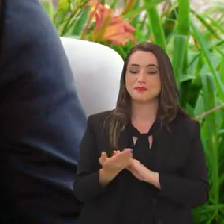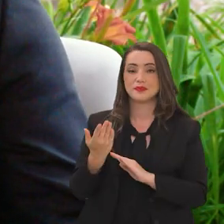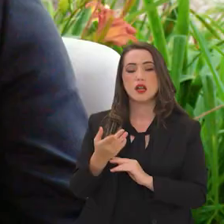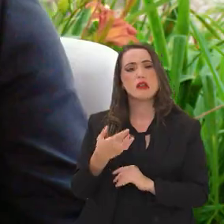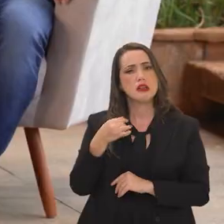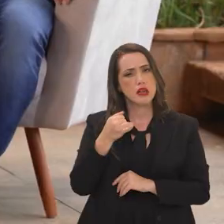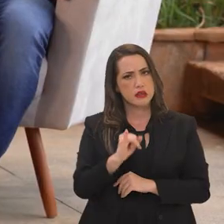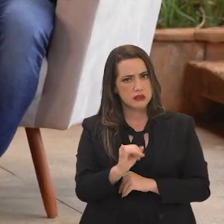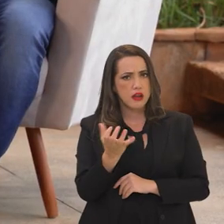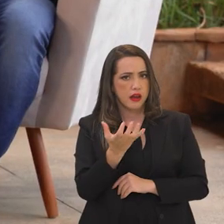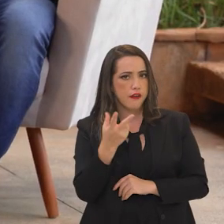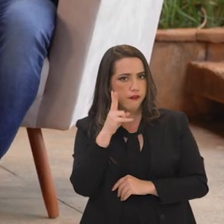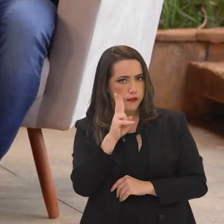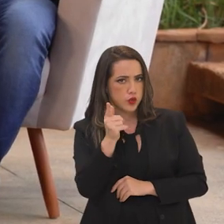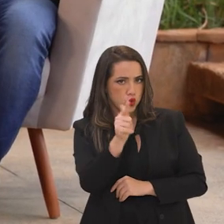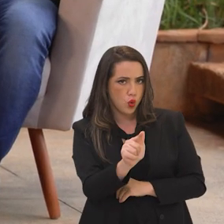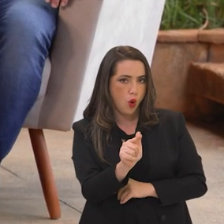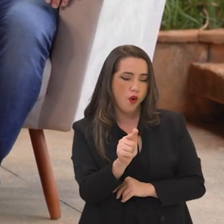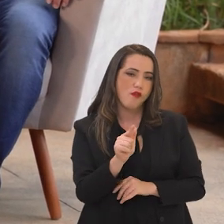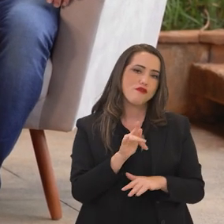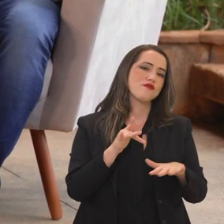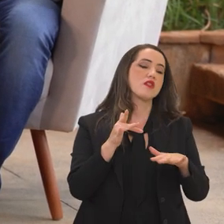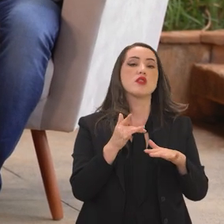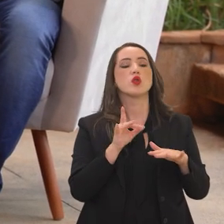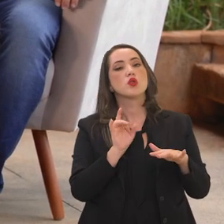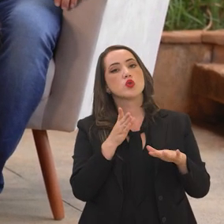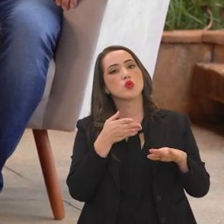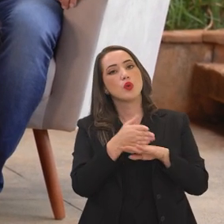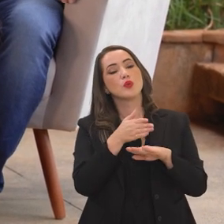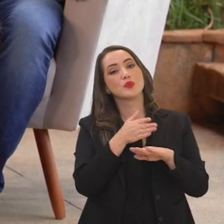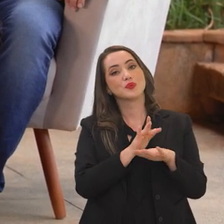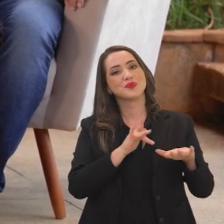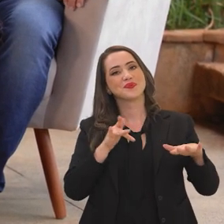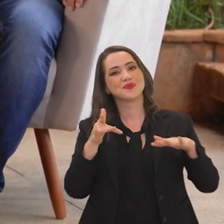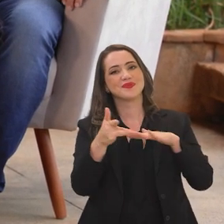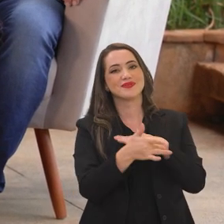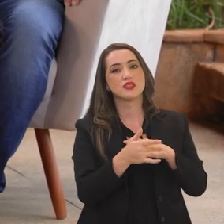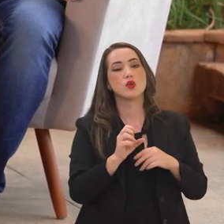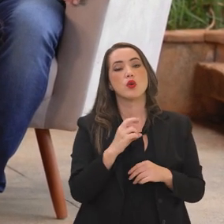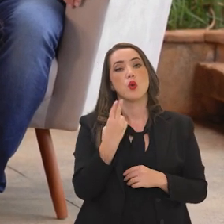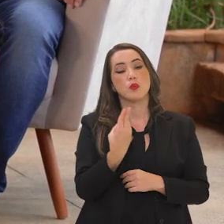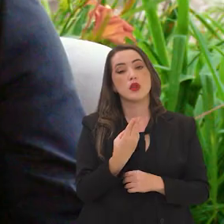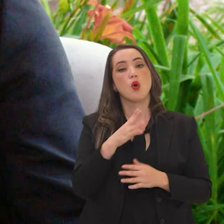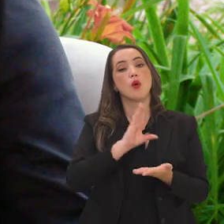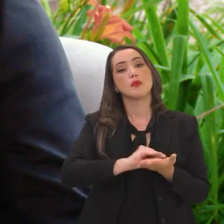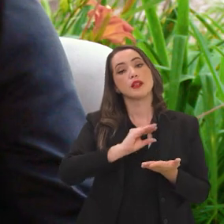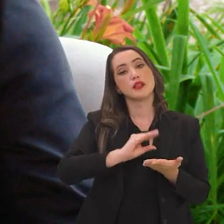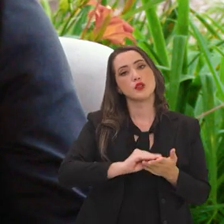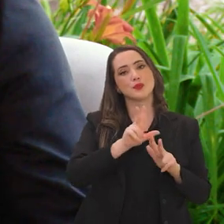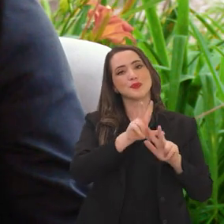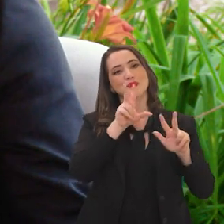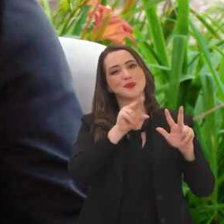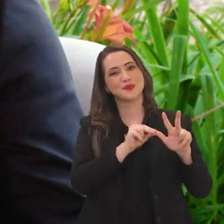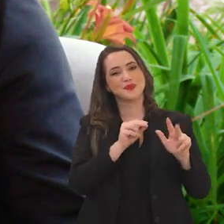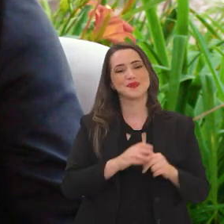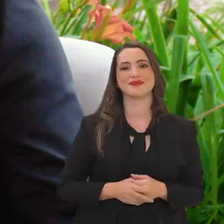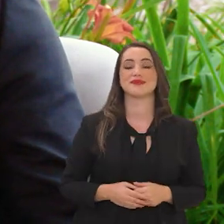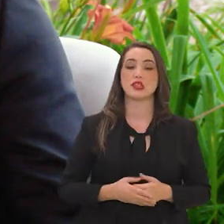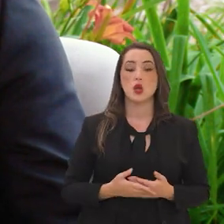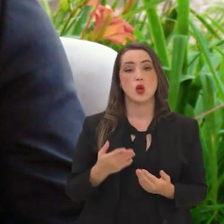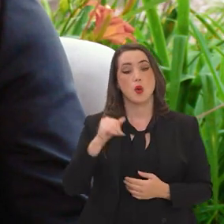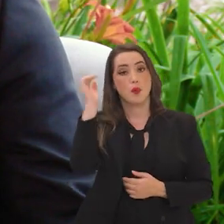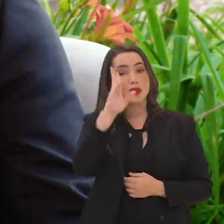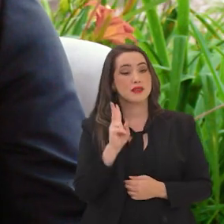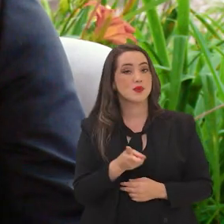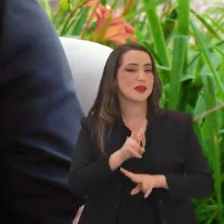Bustamantes se você quiser rever esta ou outras entrevistas é só acompanhar as nossas redes sociais ou baixar o TV Brasil Play